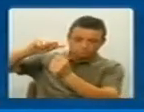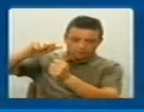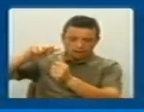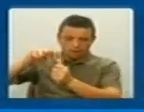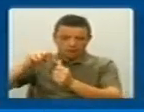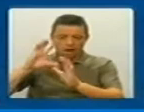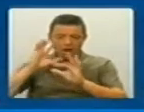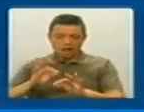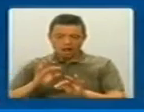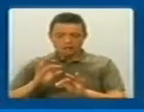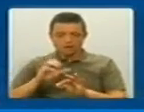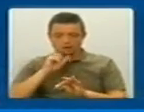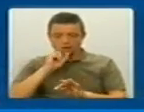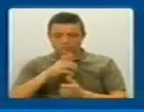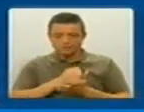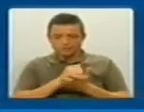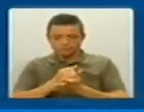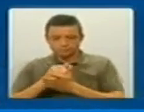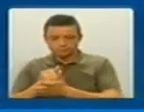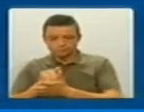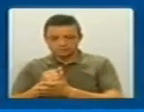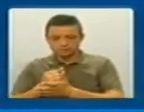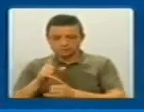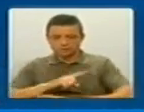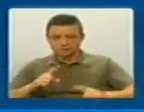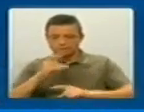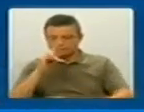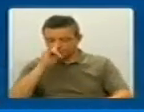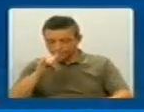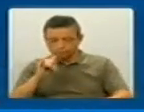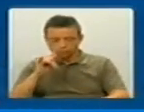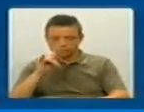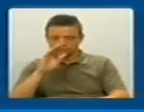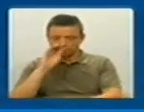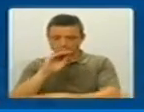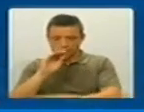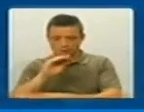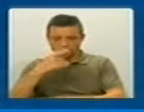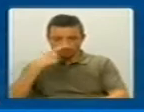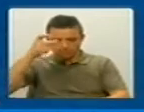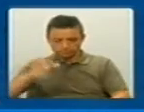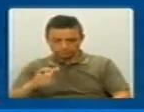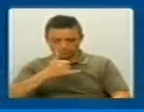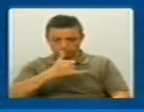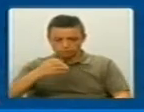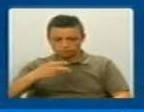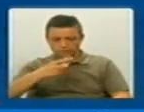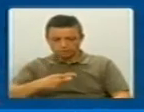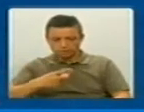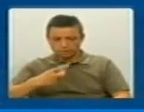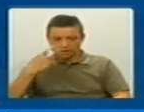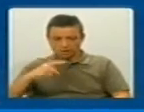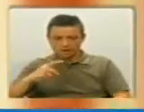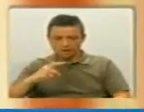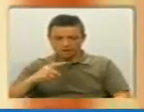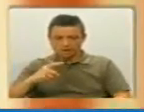diretamente e até indiretamente e diretamente, precisamente na fraude bancária? Ora, houve um cavalheiro que em 2009 era consultor da